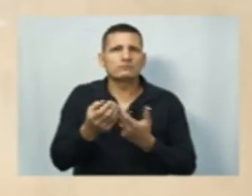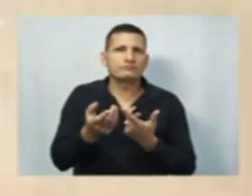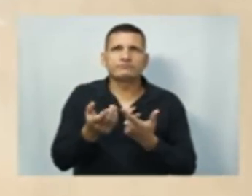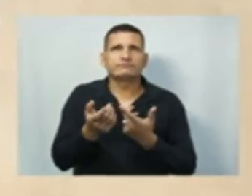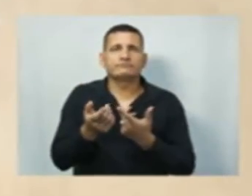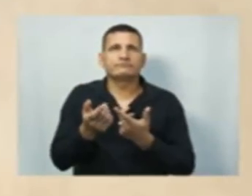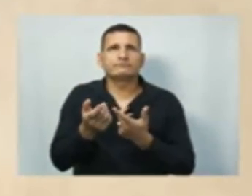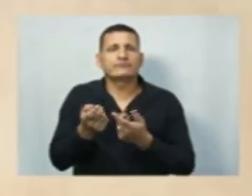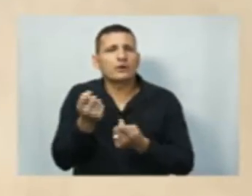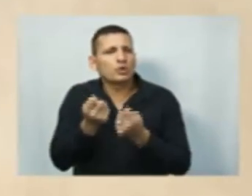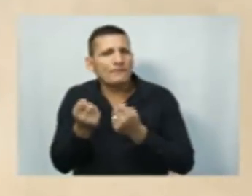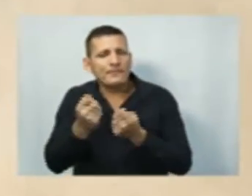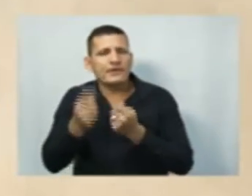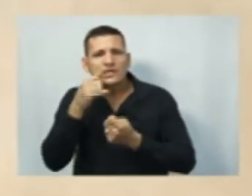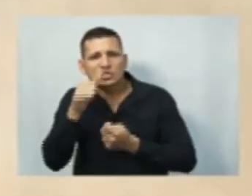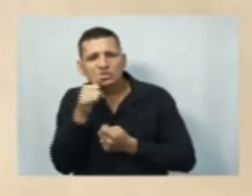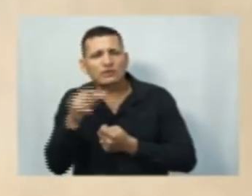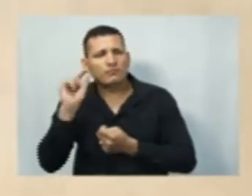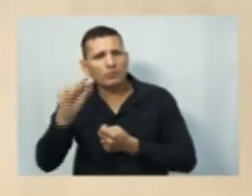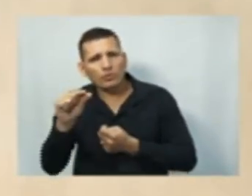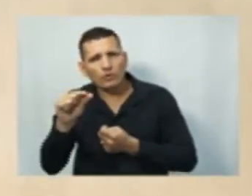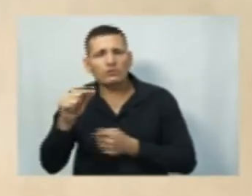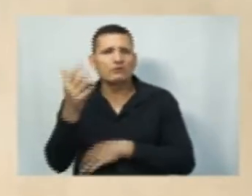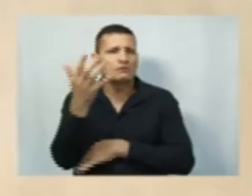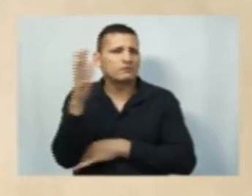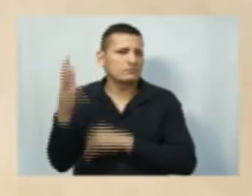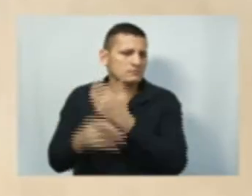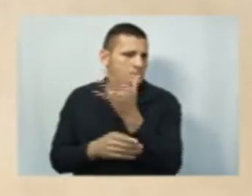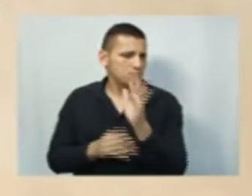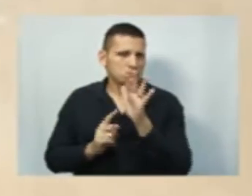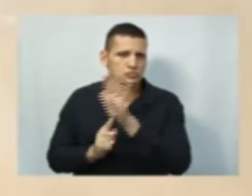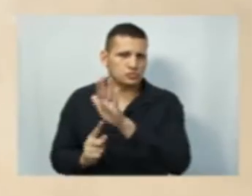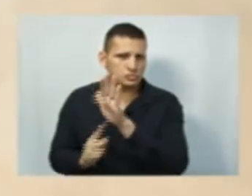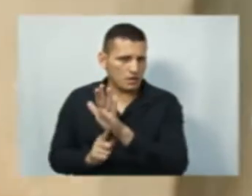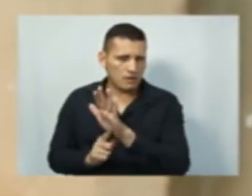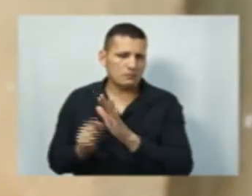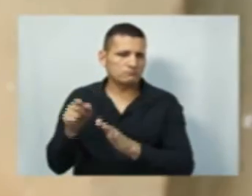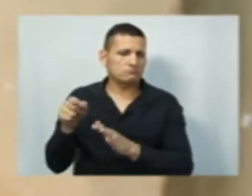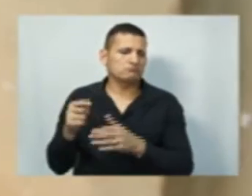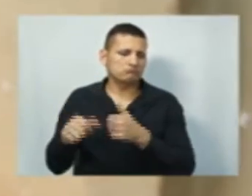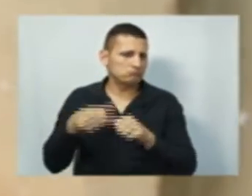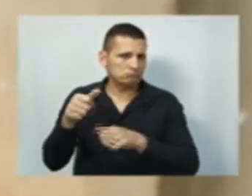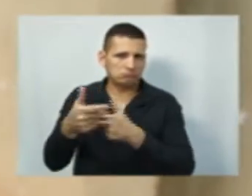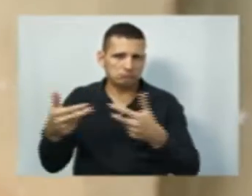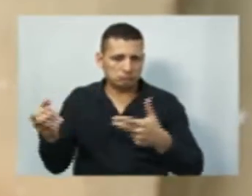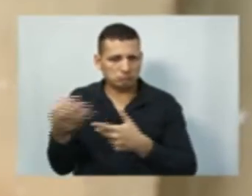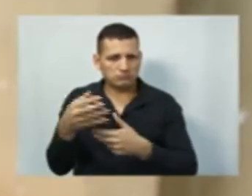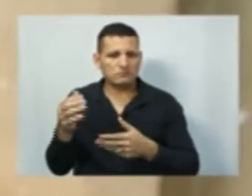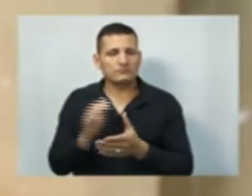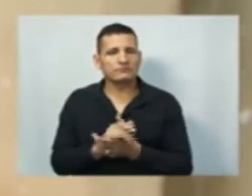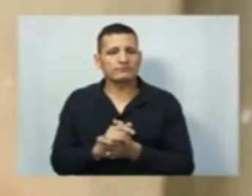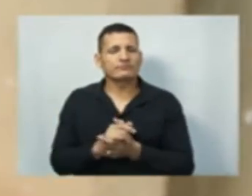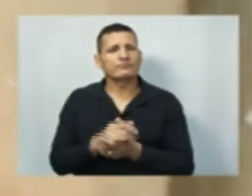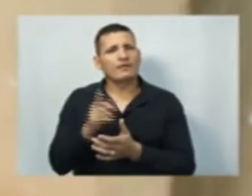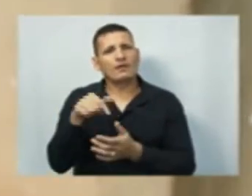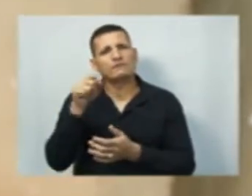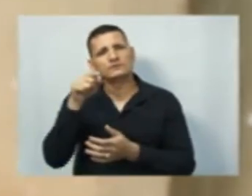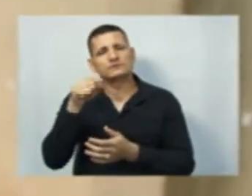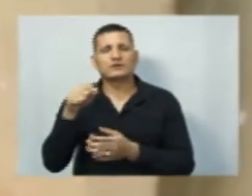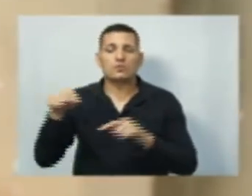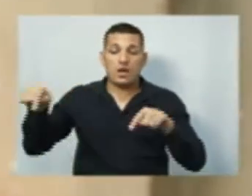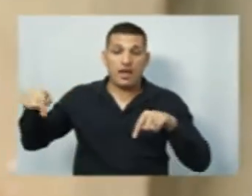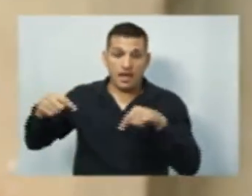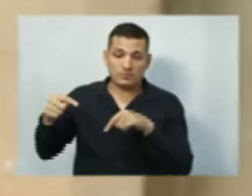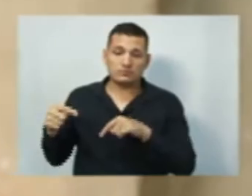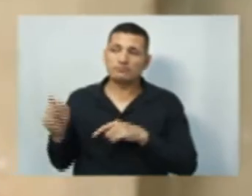energia e ajudar o meio ambiente, a natureza e os recursos renováveis. É quando, você sai lá do quarto e apaga a luz,